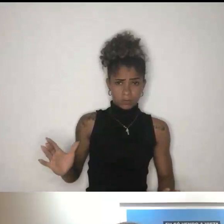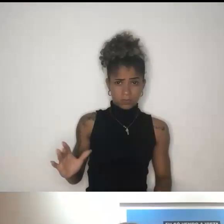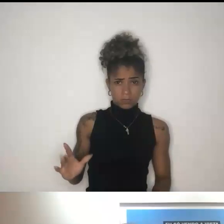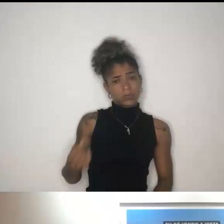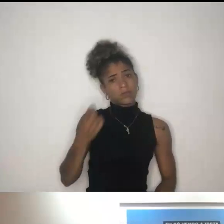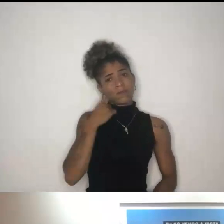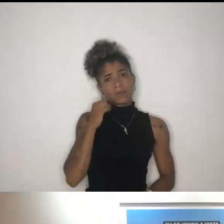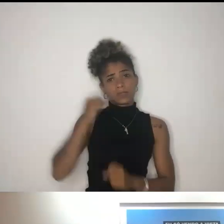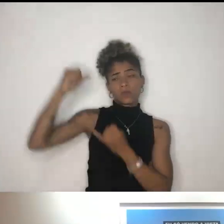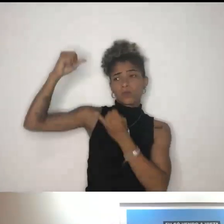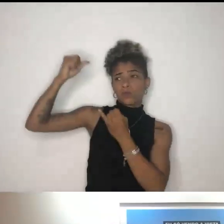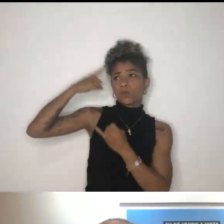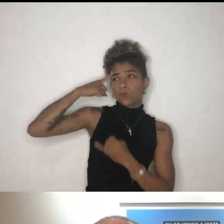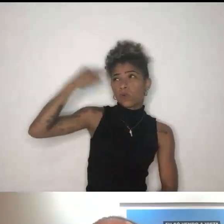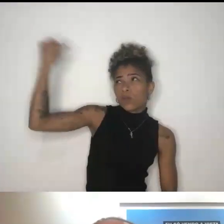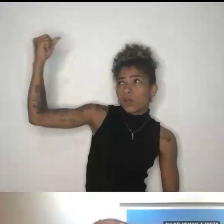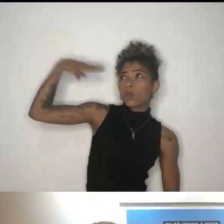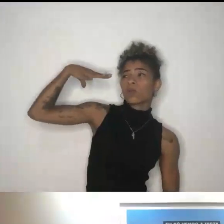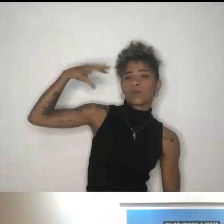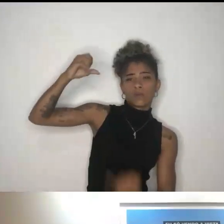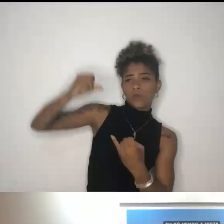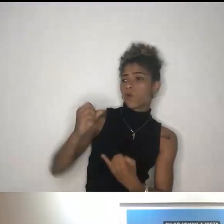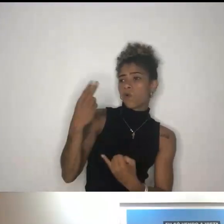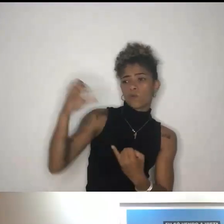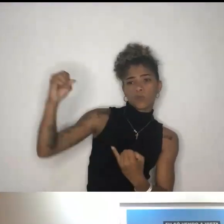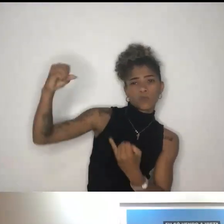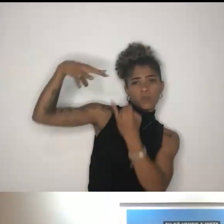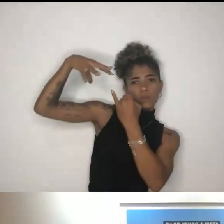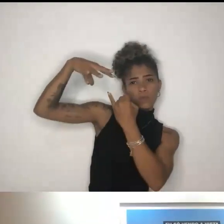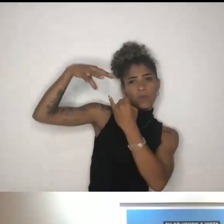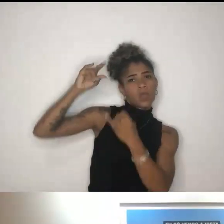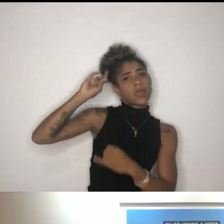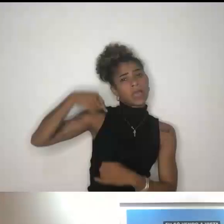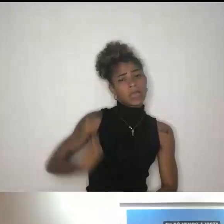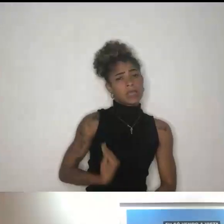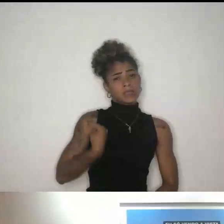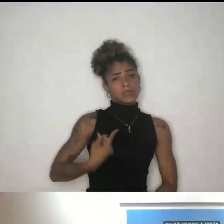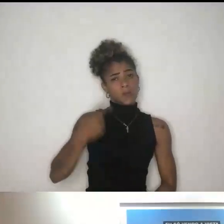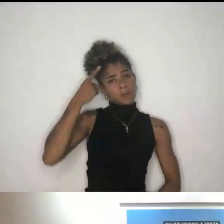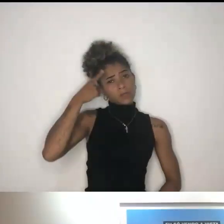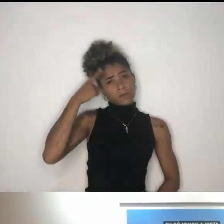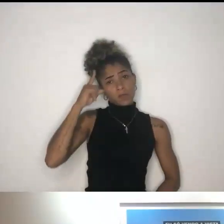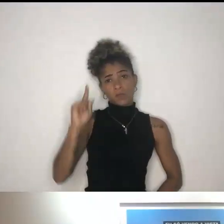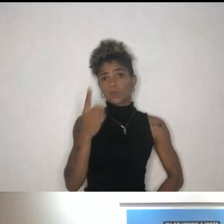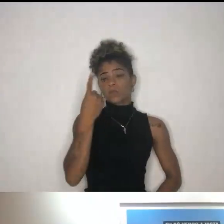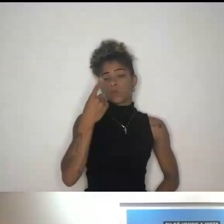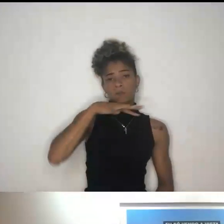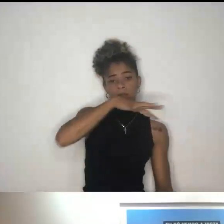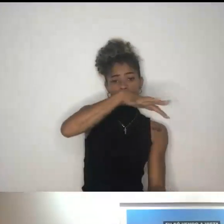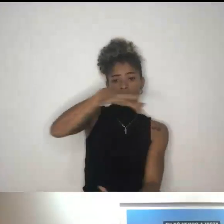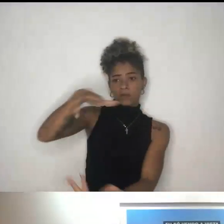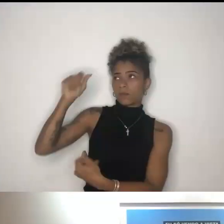o Iluminismo ele ele na filosofia ele existia um pensamento ideal de humanidade Mas